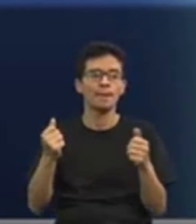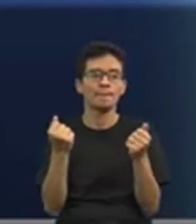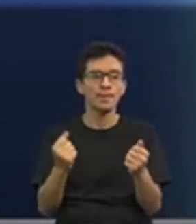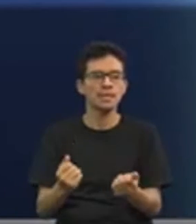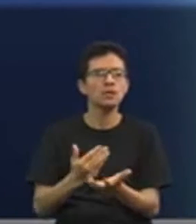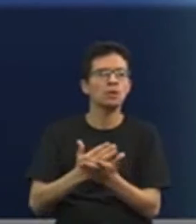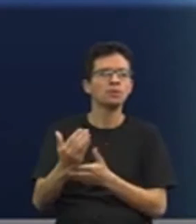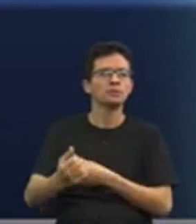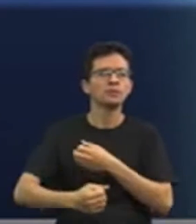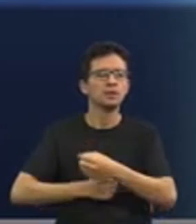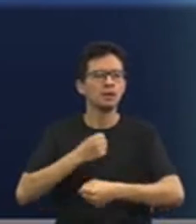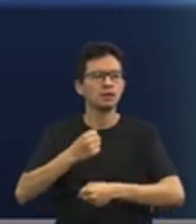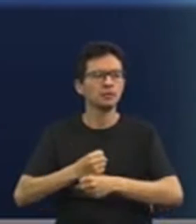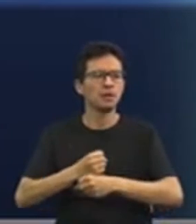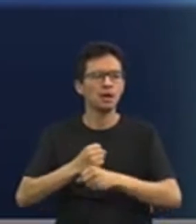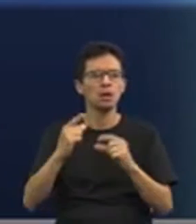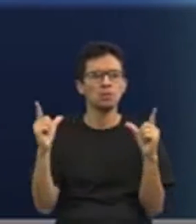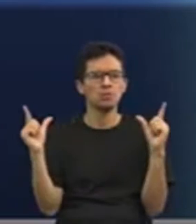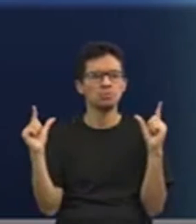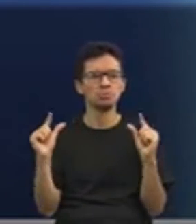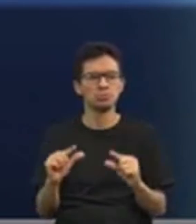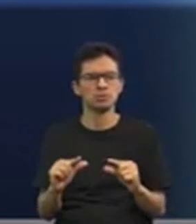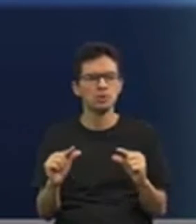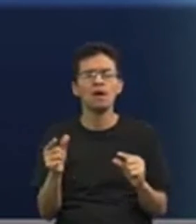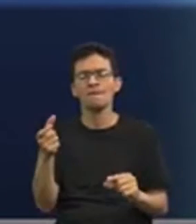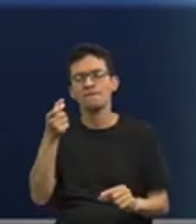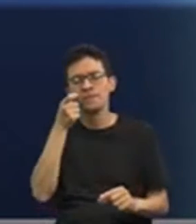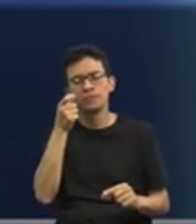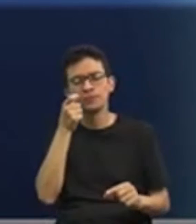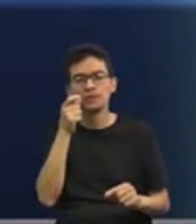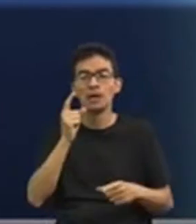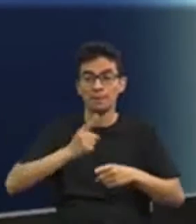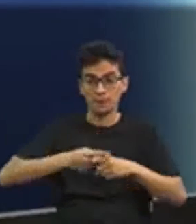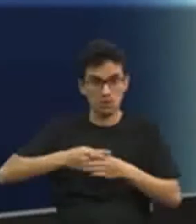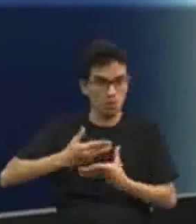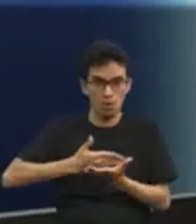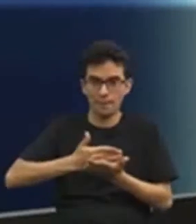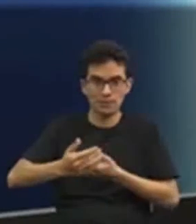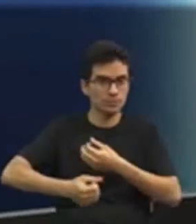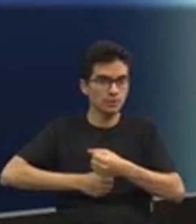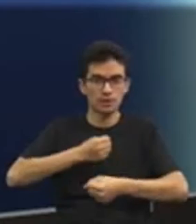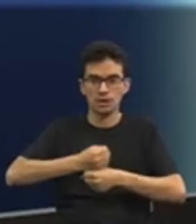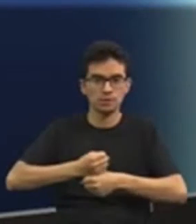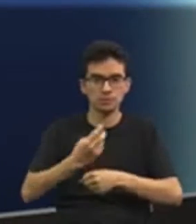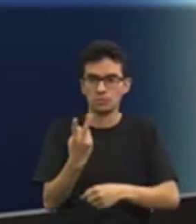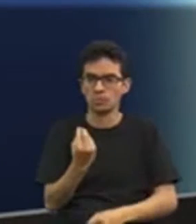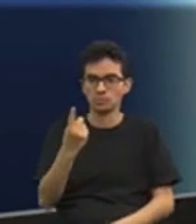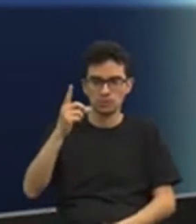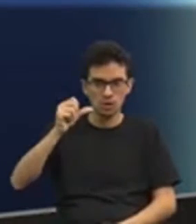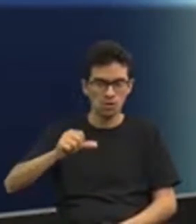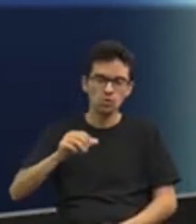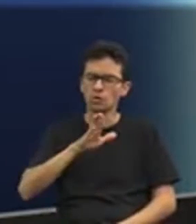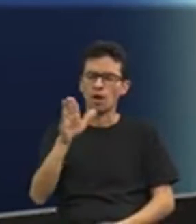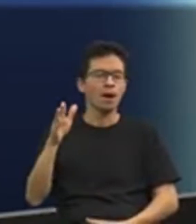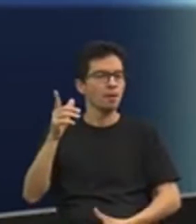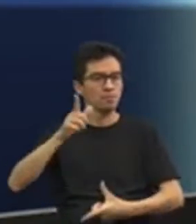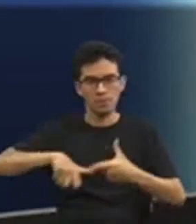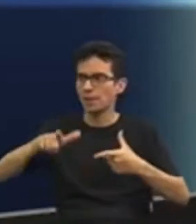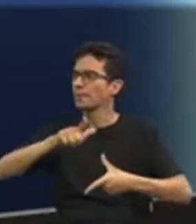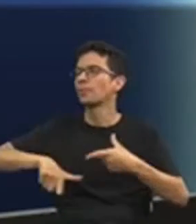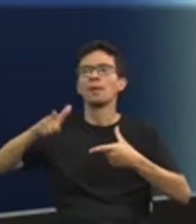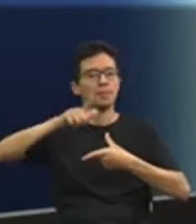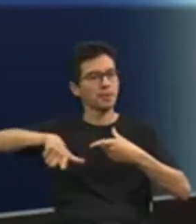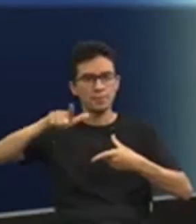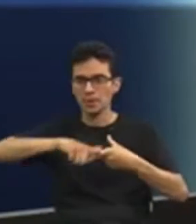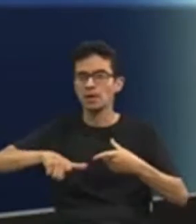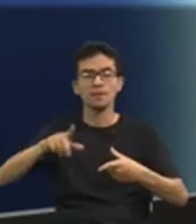do início do ano baixou dos telejornais porque no início deste ano nós tínhamos assim só tragédia só as